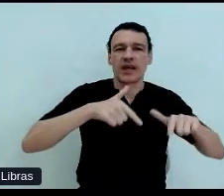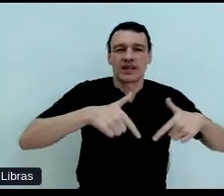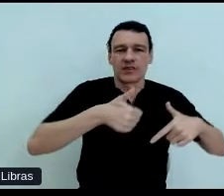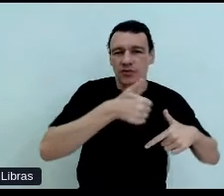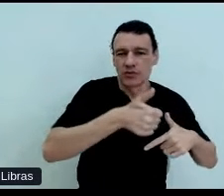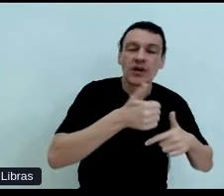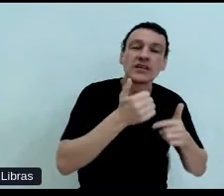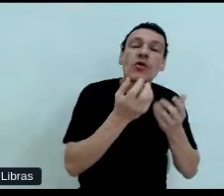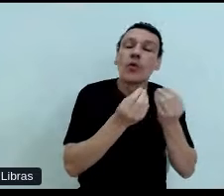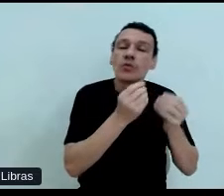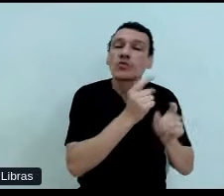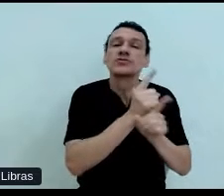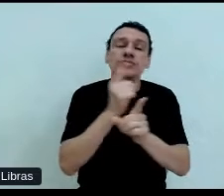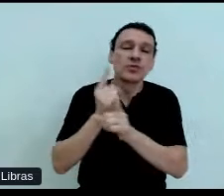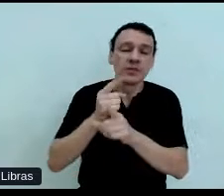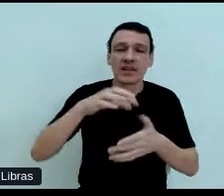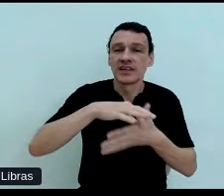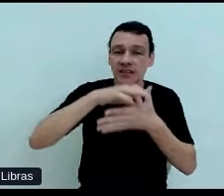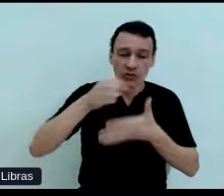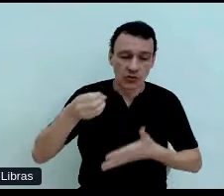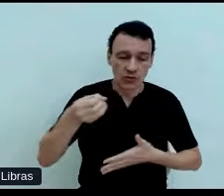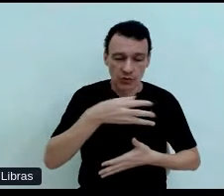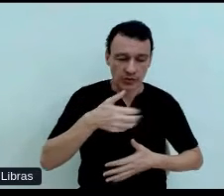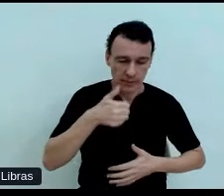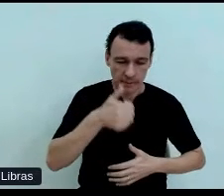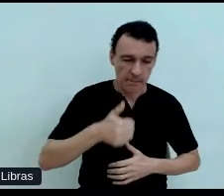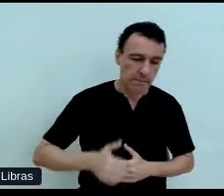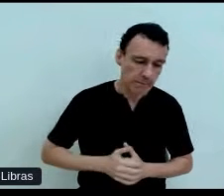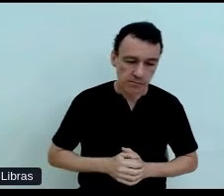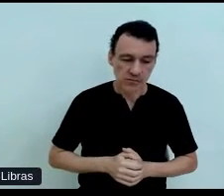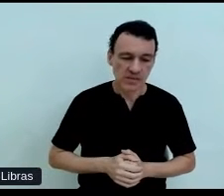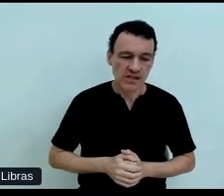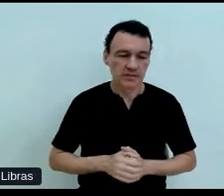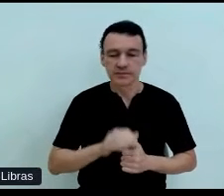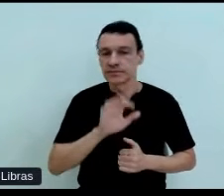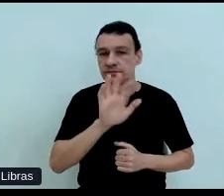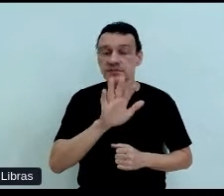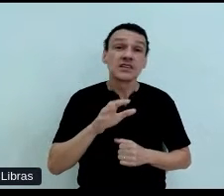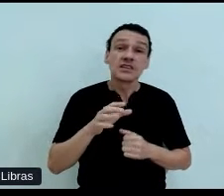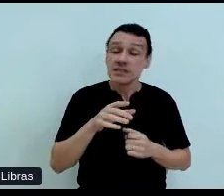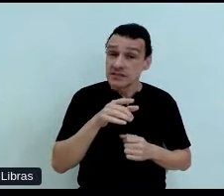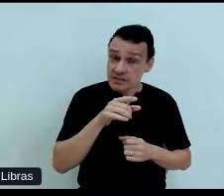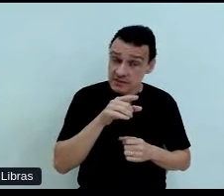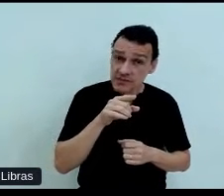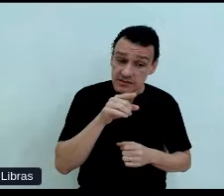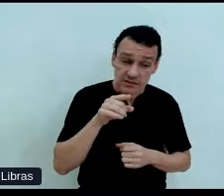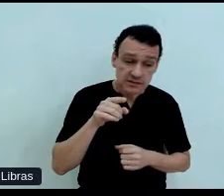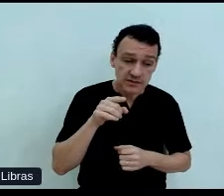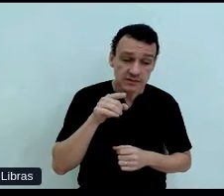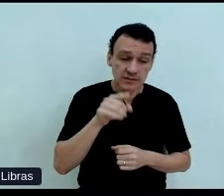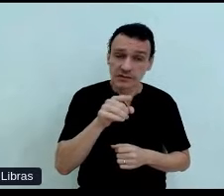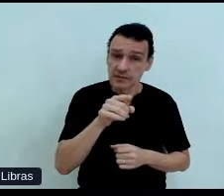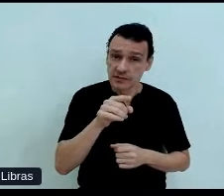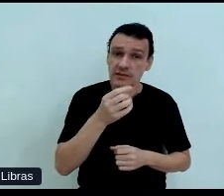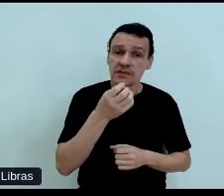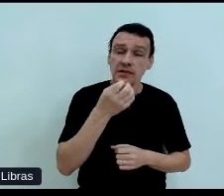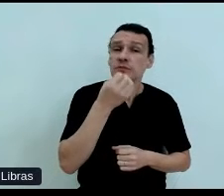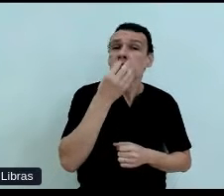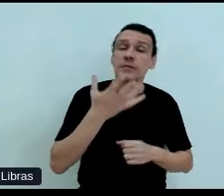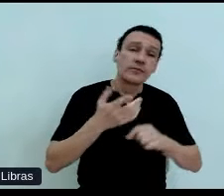E essa avaliação de desempenho, uma forma de descobrir novos líderes, aqui eu vou trazer